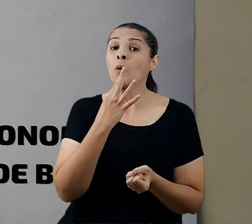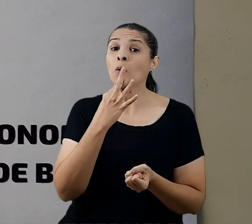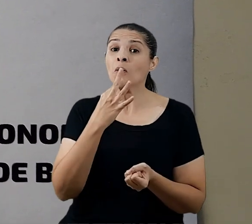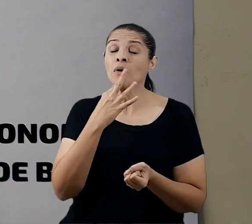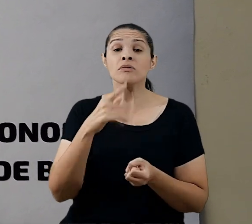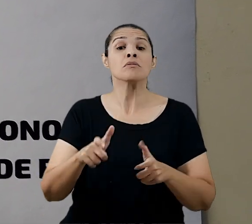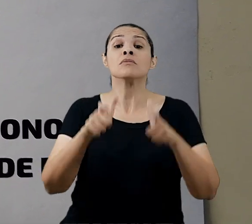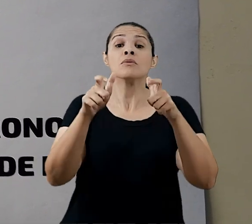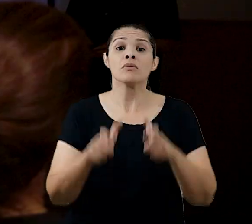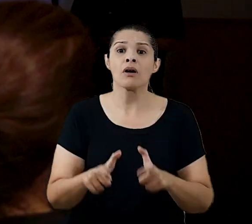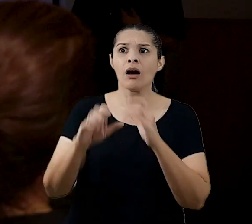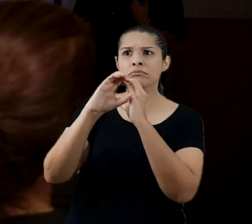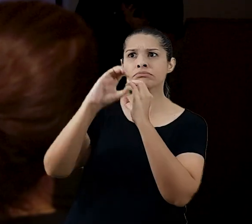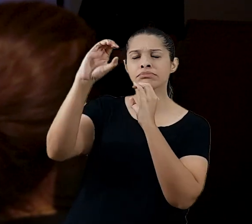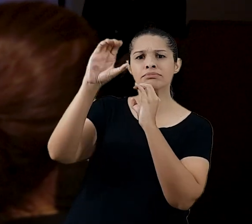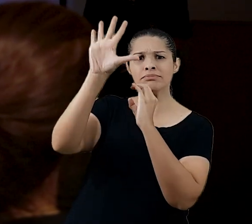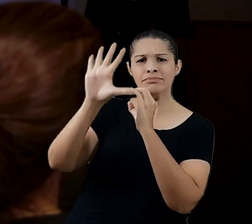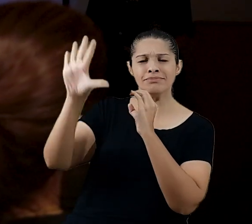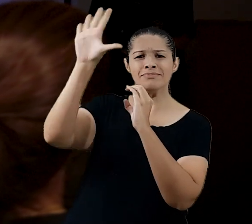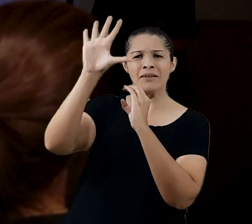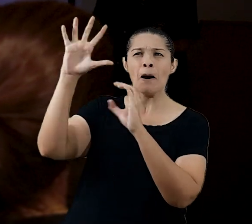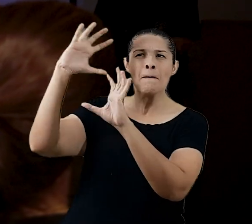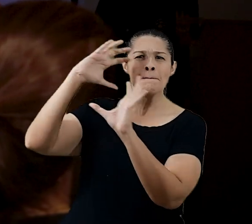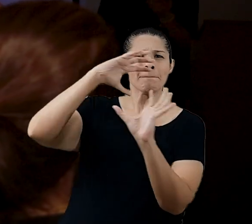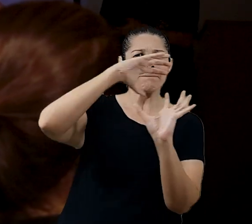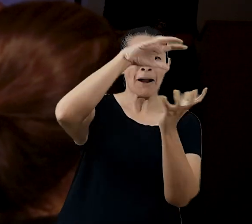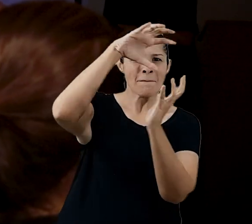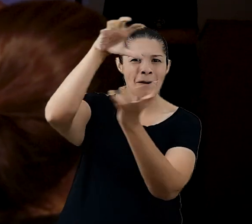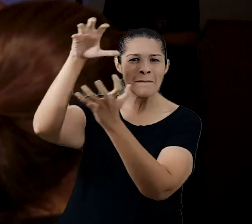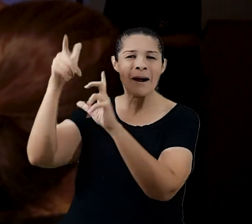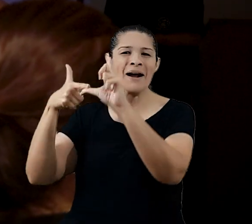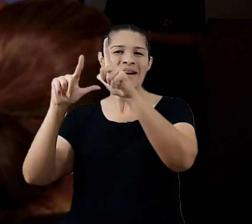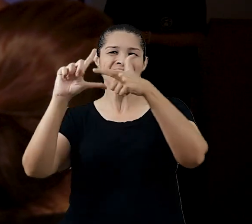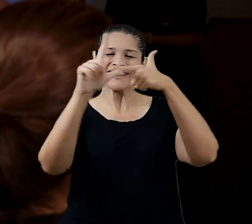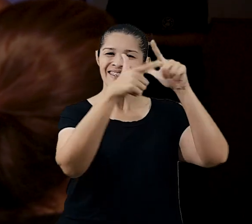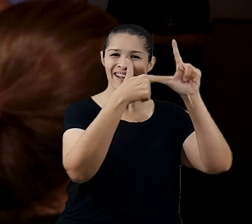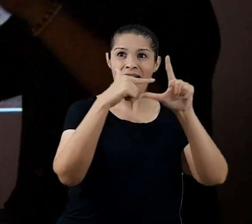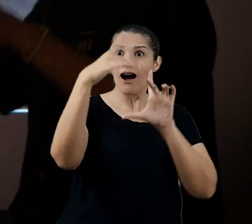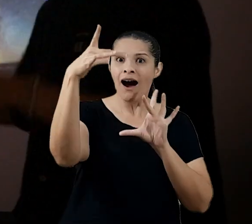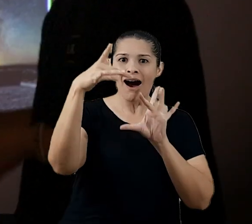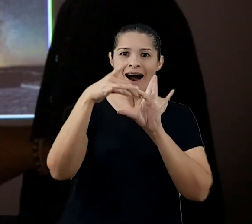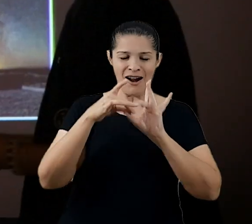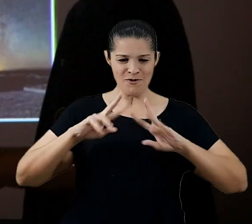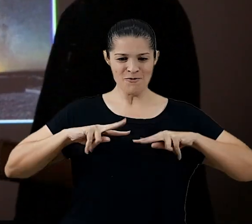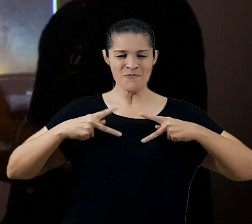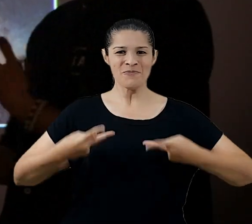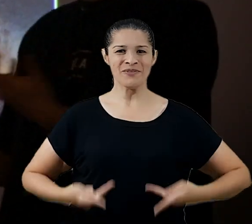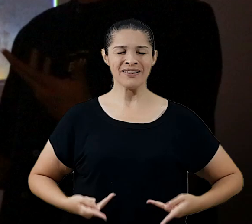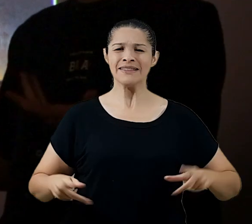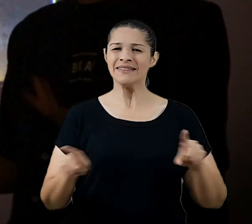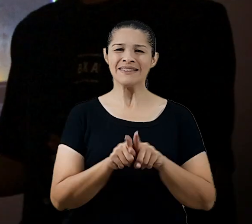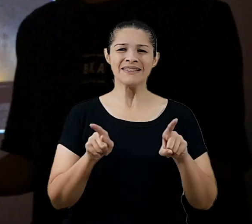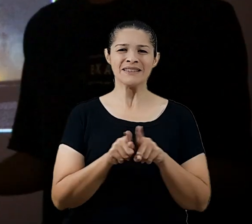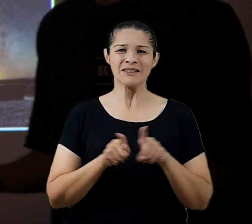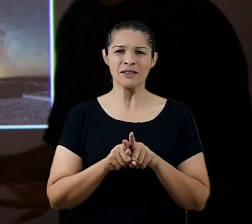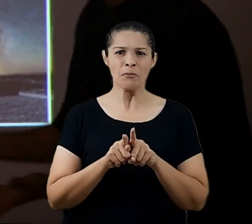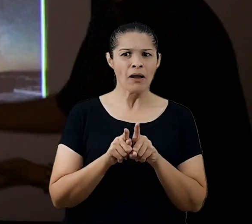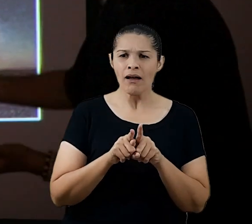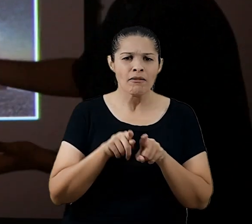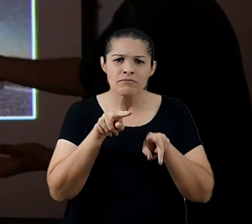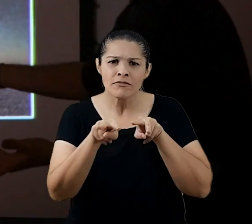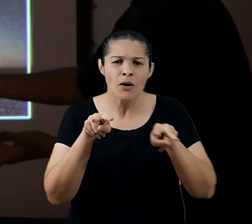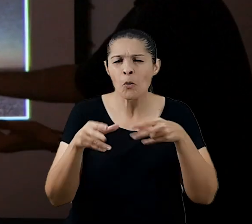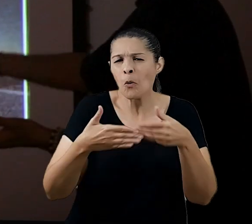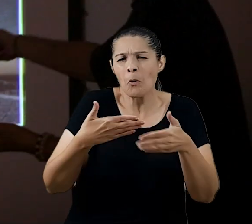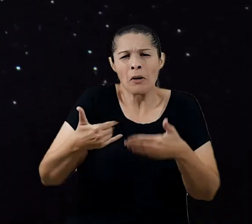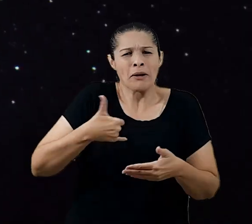Lionel José Andriato, que aproxima planetas, astros e estrelas dos seres humanos, além de despertar paixão pelo universo em pessoas de qualquer